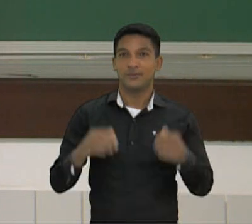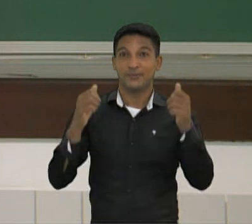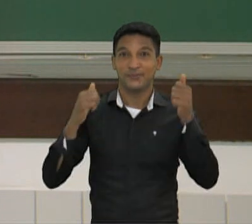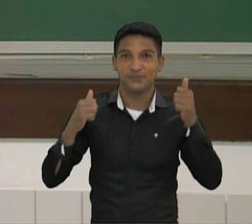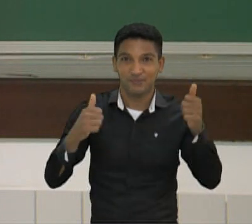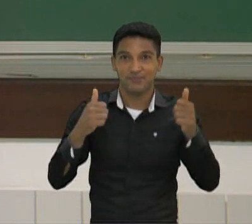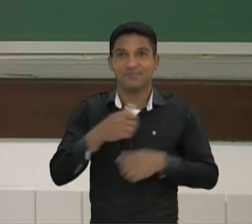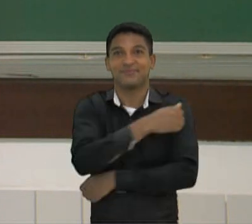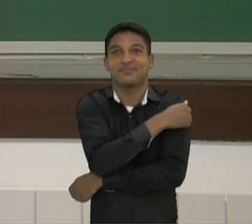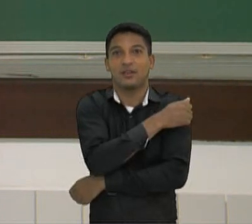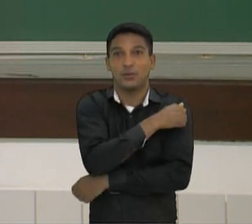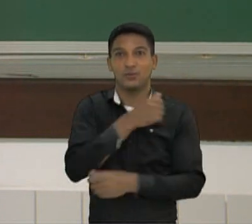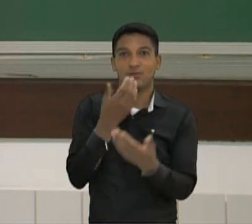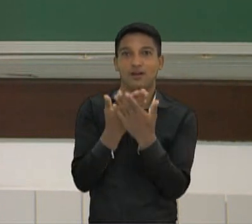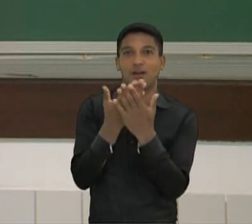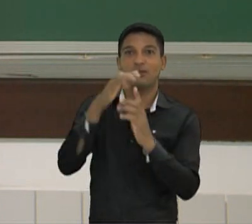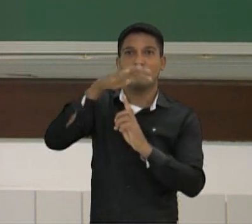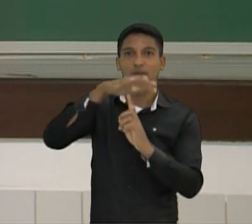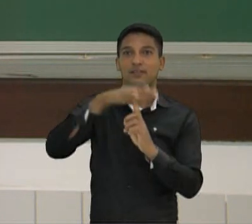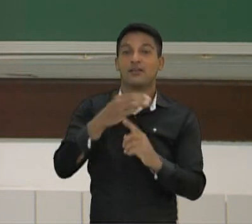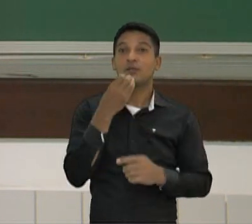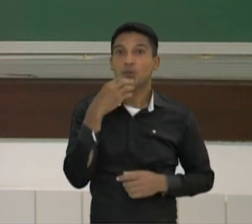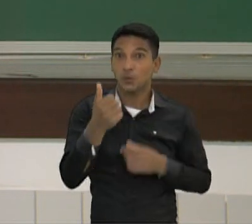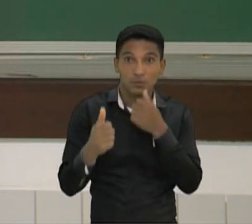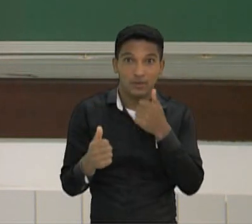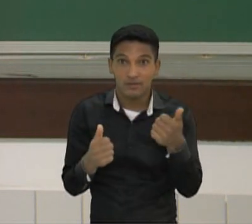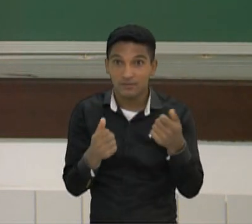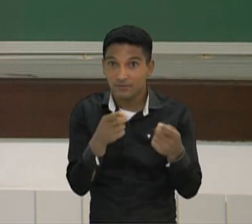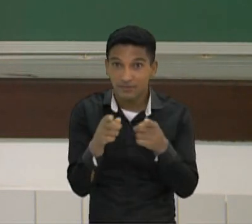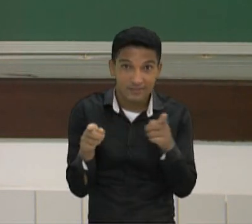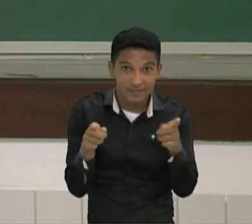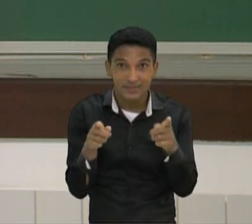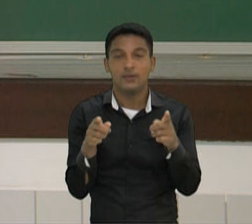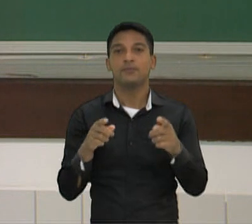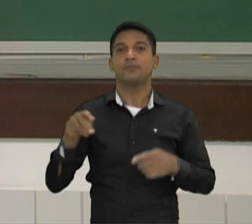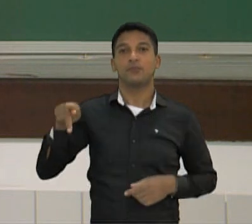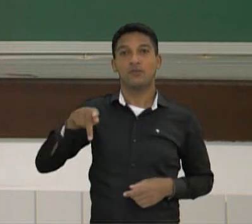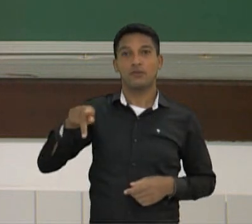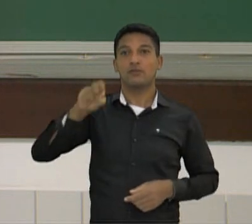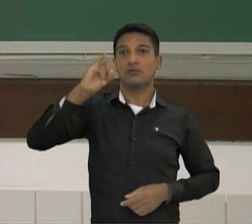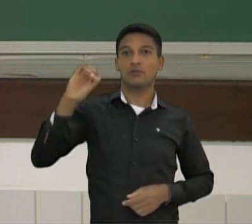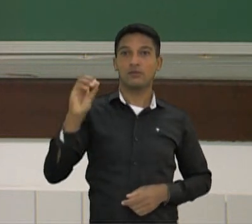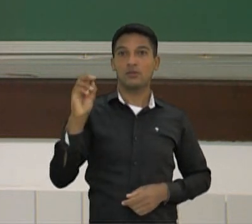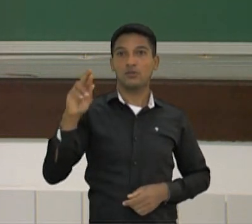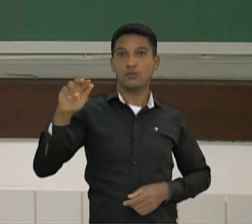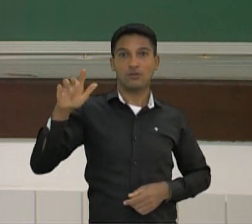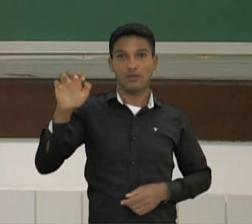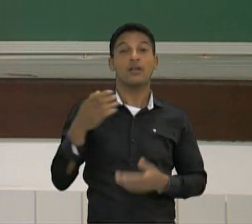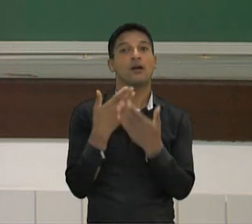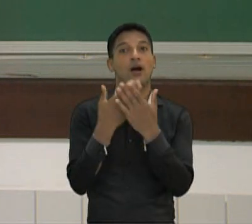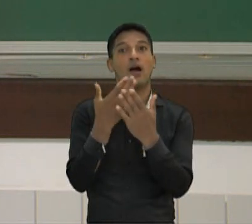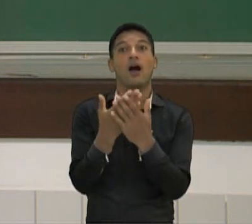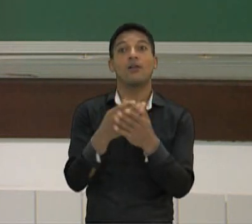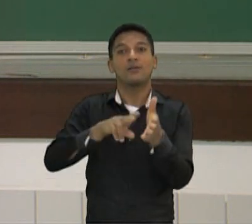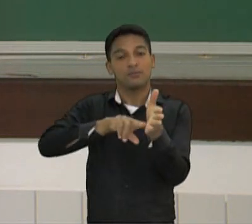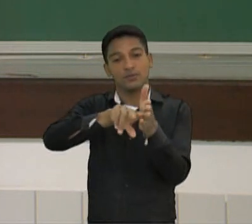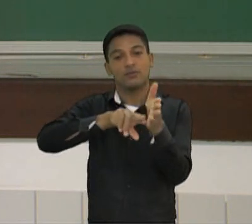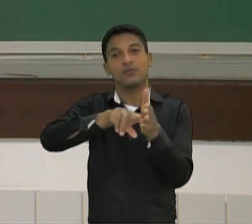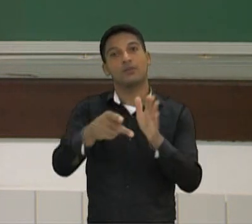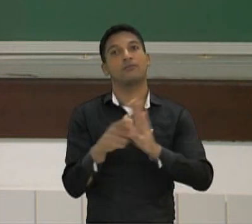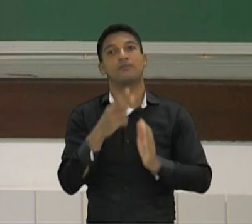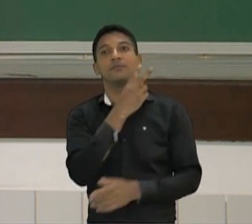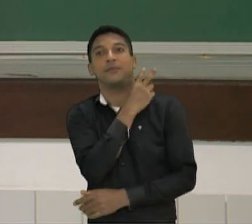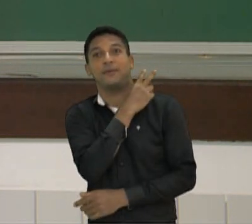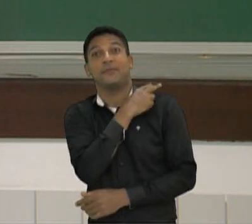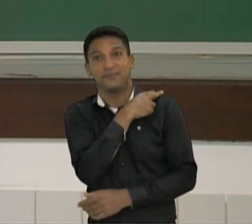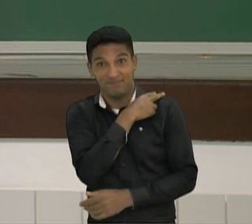Salve, salve, galerinha da Aula Paraná, tudo beleza com vocês? Prof. Jorge na área com mais uma aula de Biologia para a segunda série do ensino médio. E